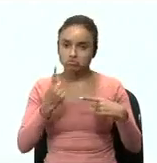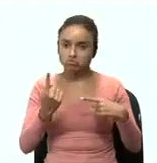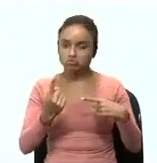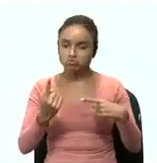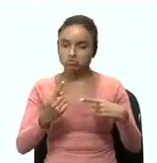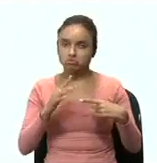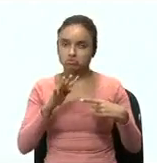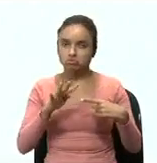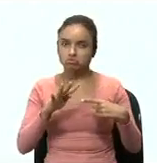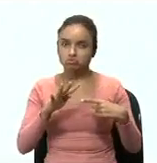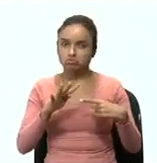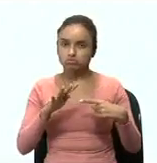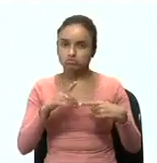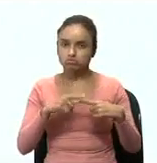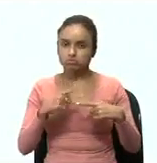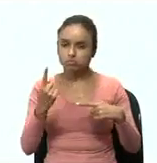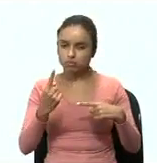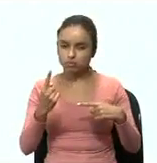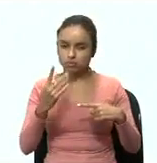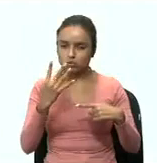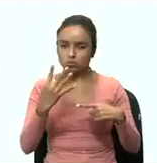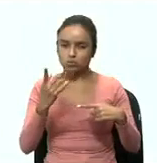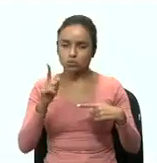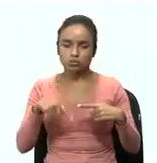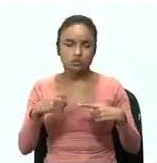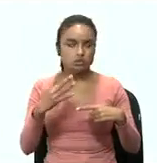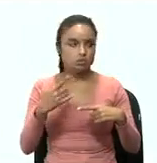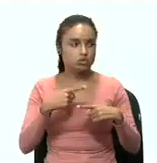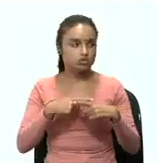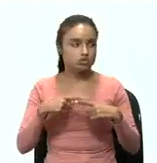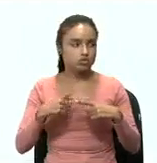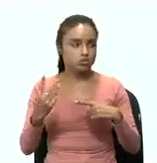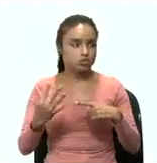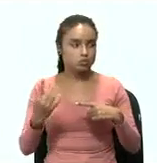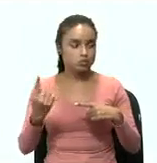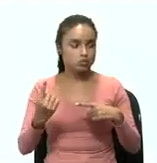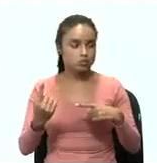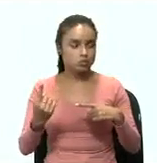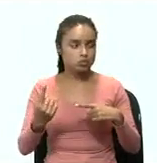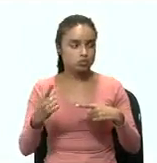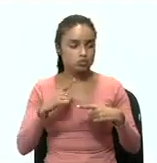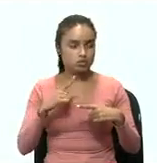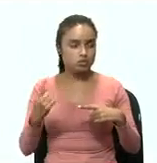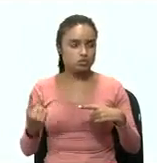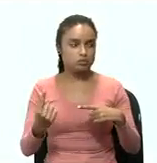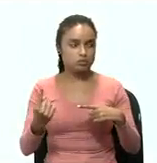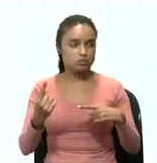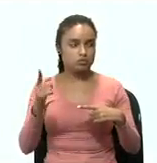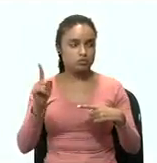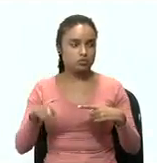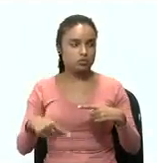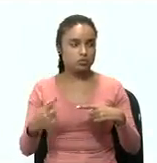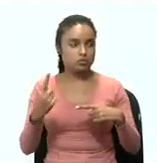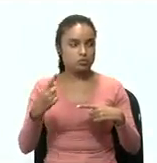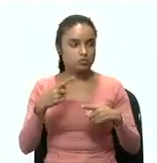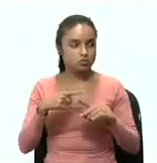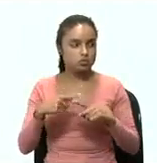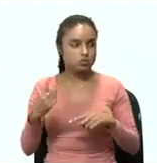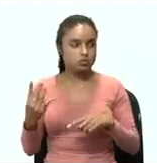4, mais 4 dividido por 4 tem 1, mais ter 1 vezes